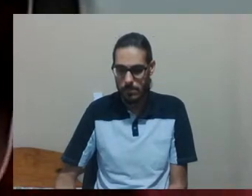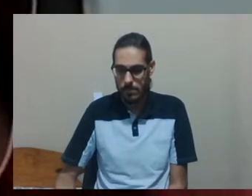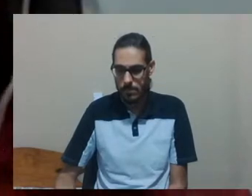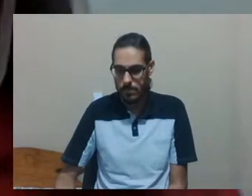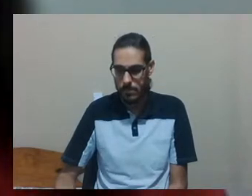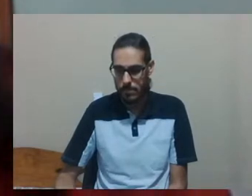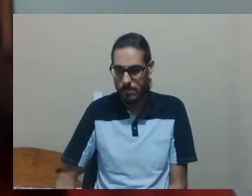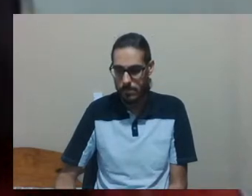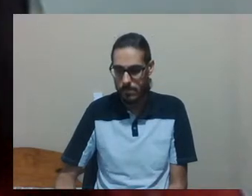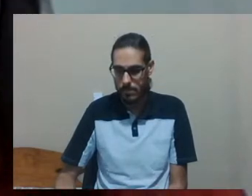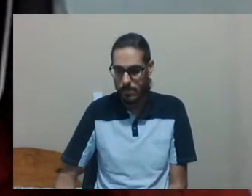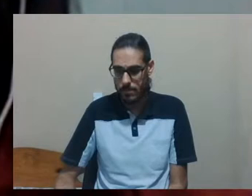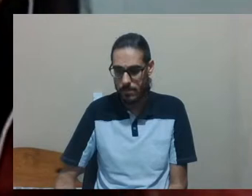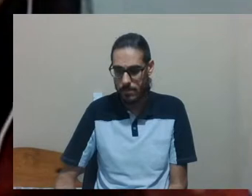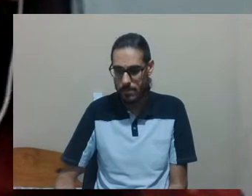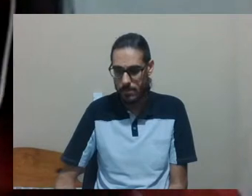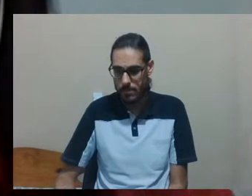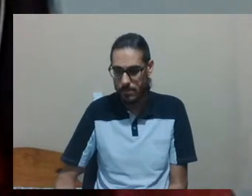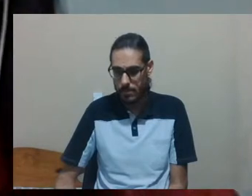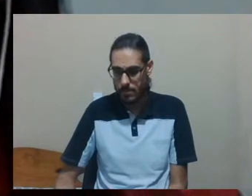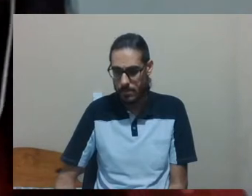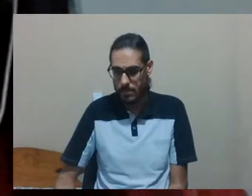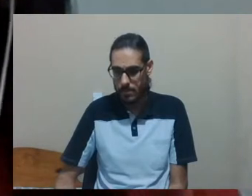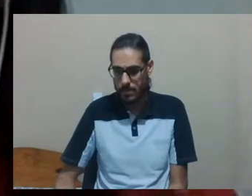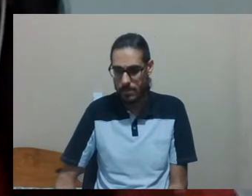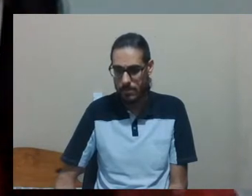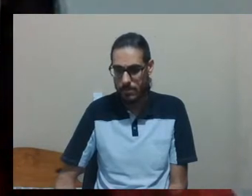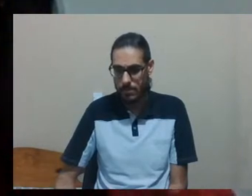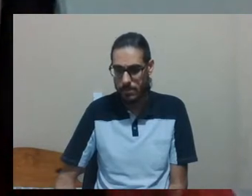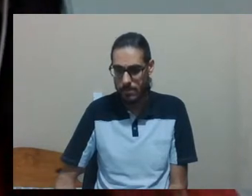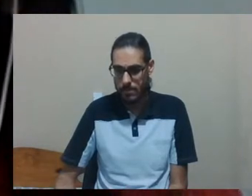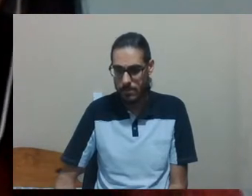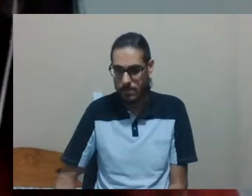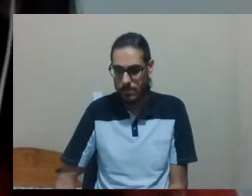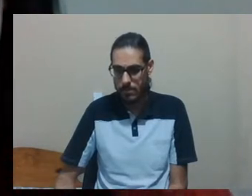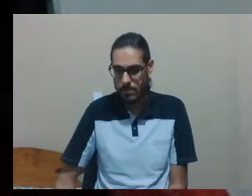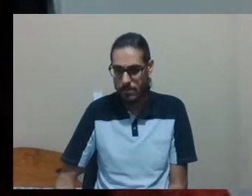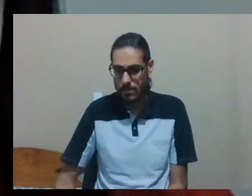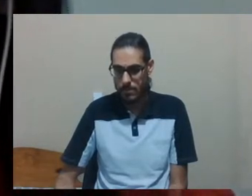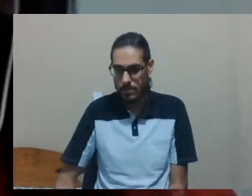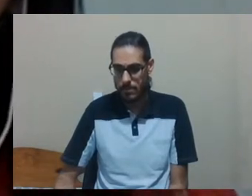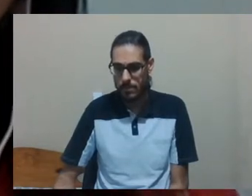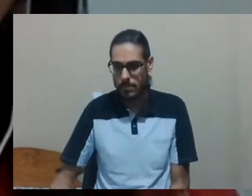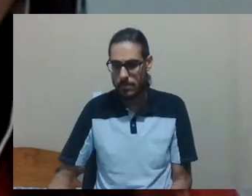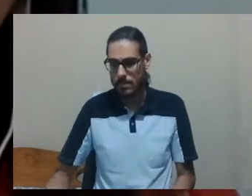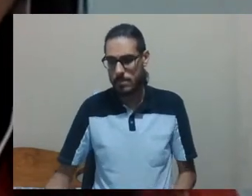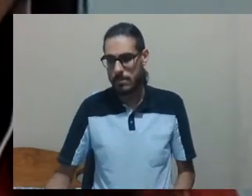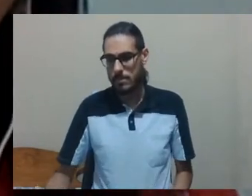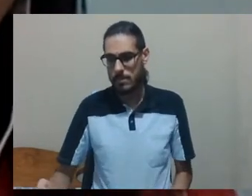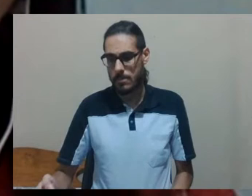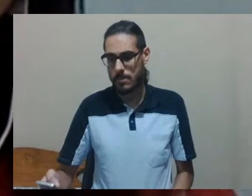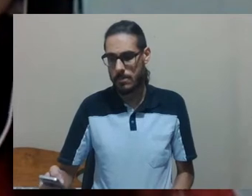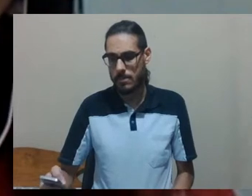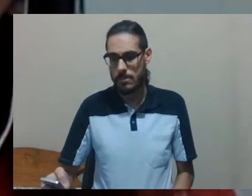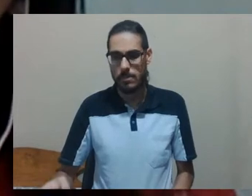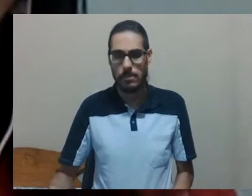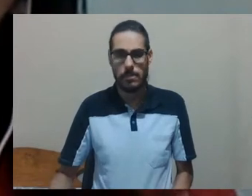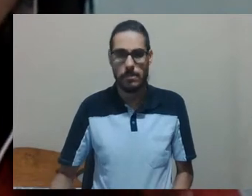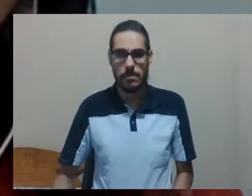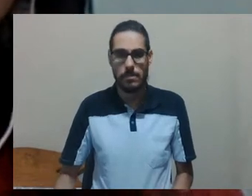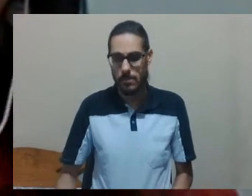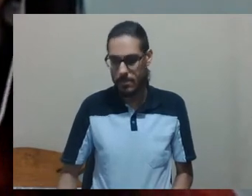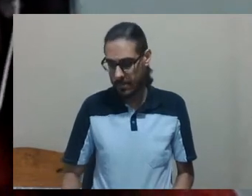Obrigada. Boa noite a todos novamente. Realmente é uma pergunta muito importante, principalmente